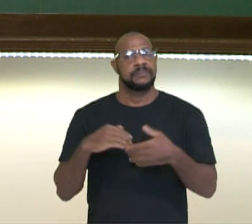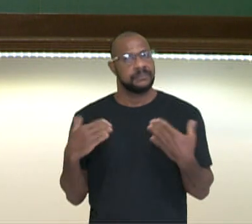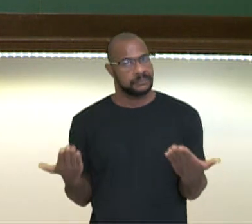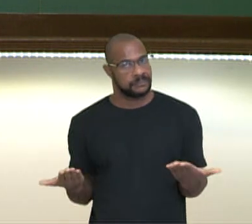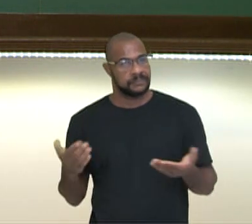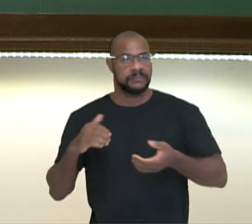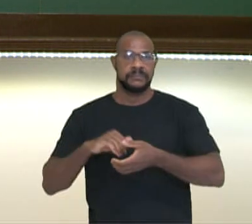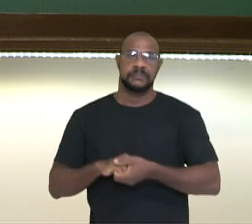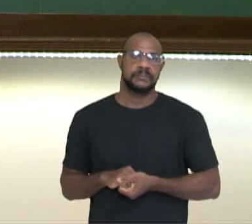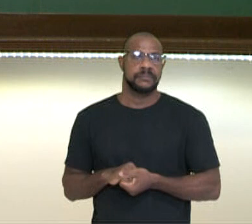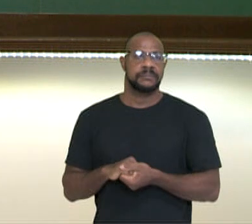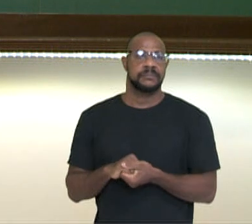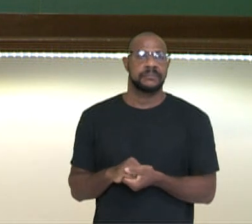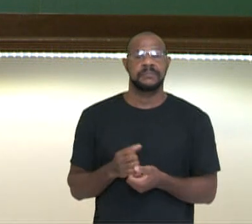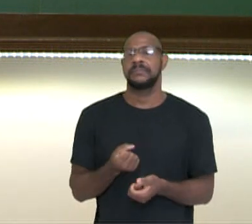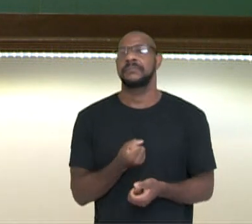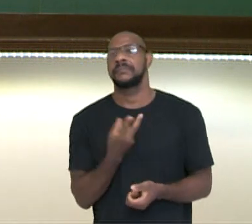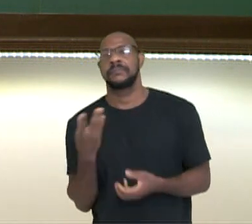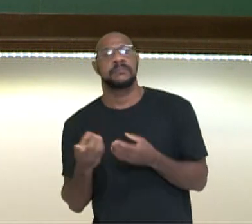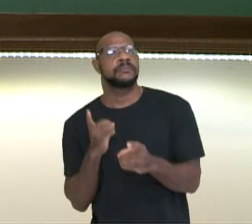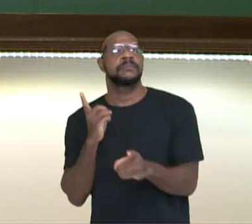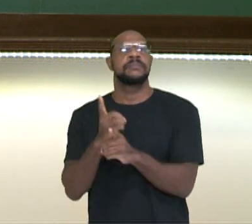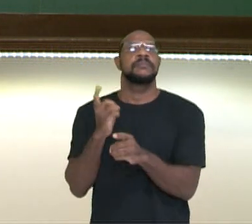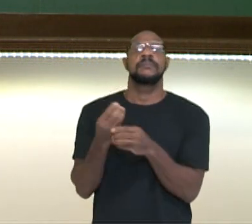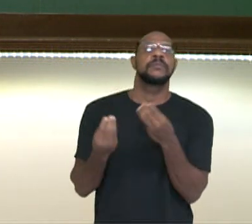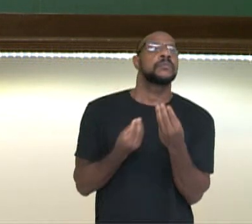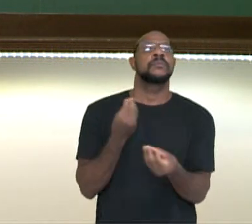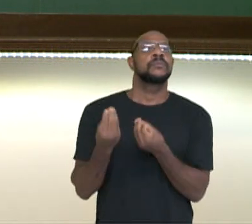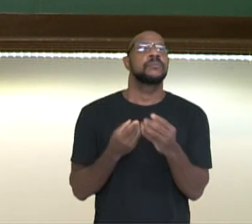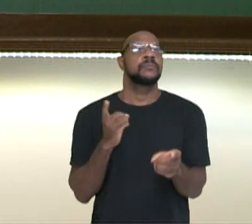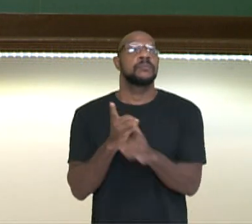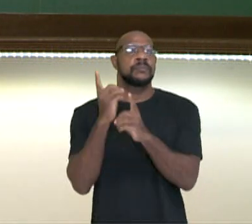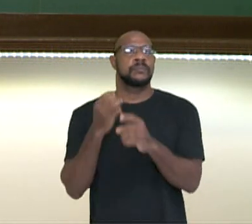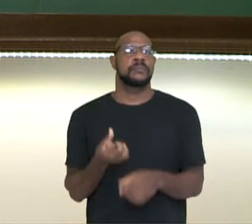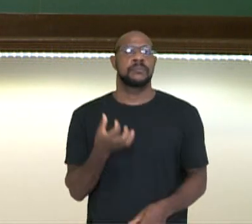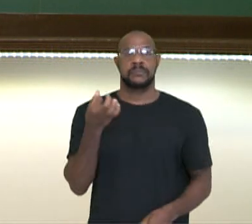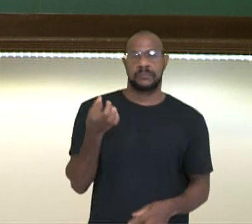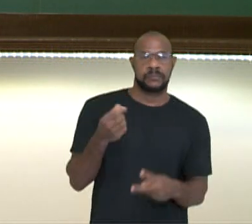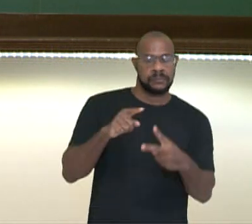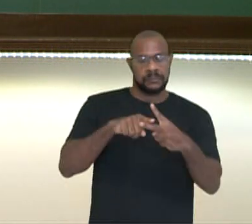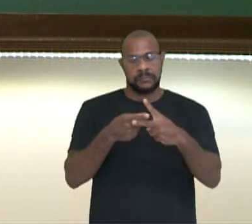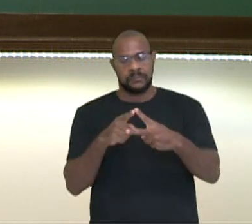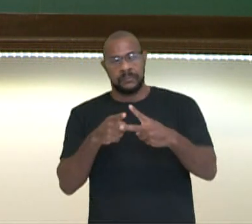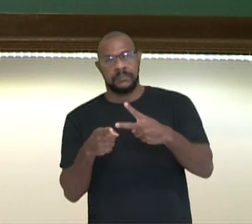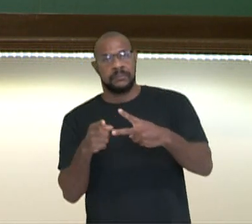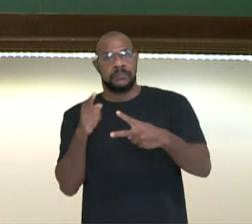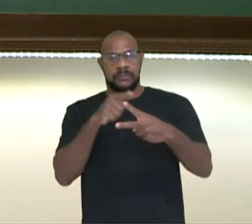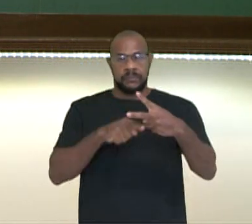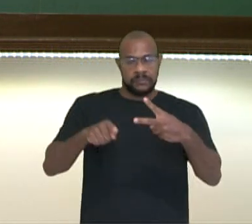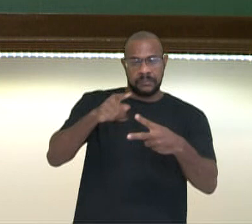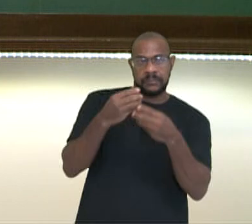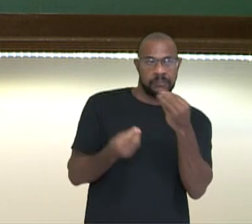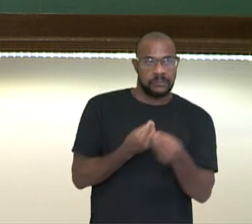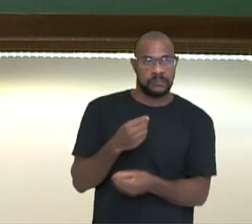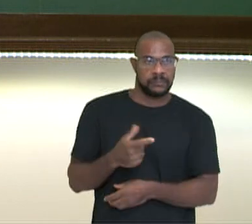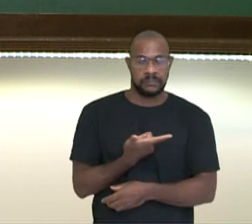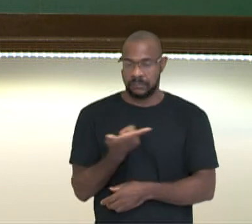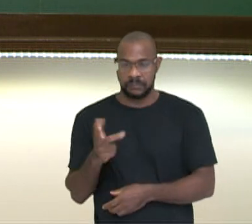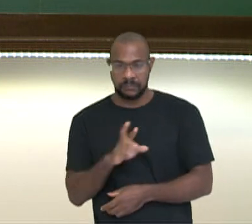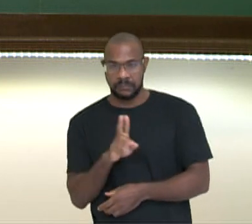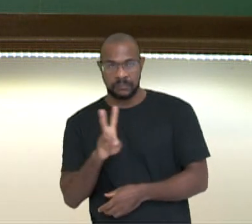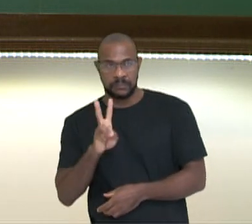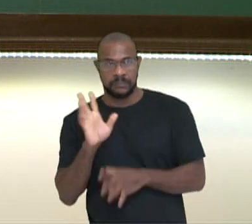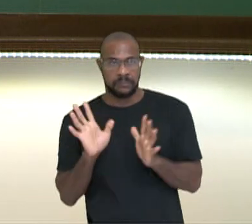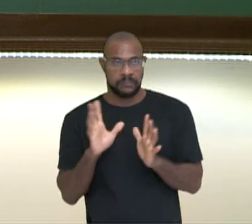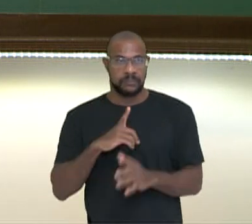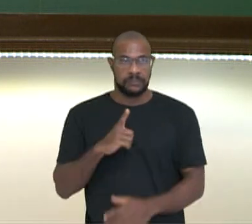Vamos lá então, pessoal, como é que a gente faz para descobrir qual que é o arco côngruo? Veja, não tem o mesmo valor,